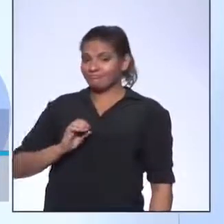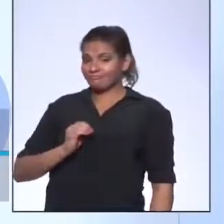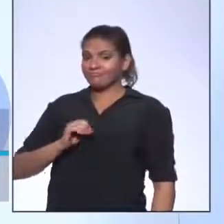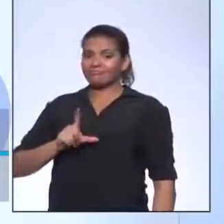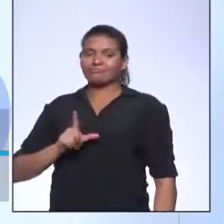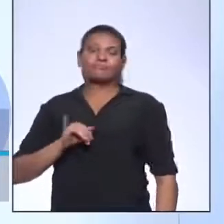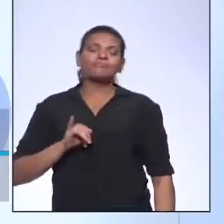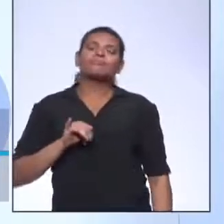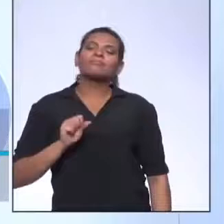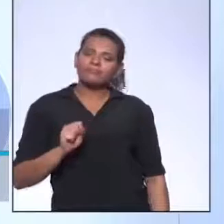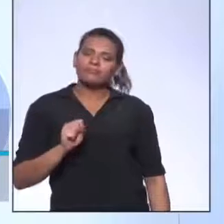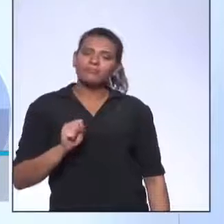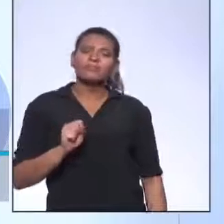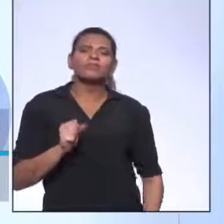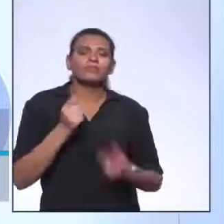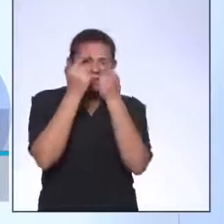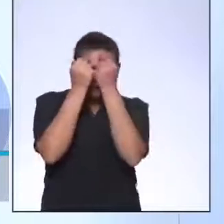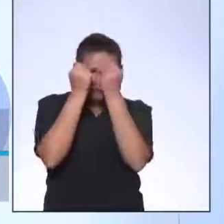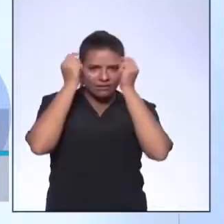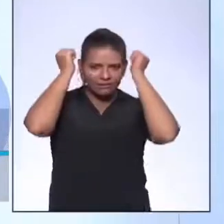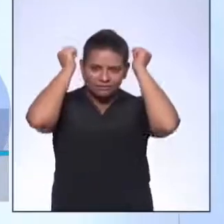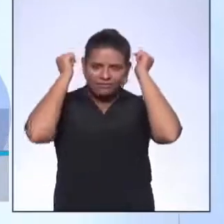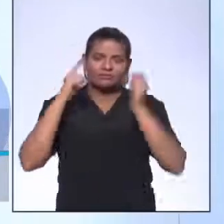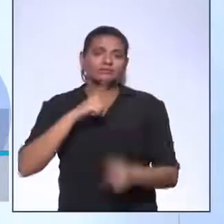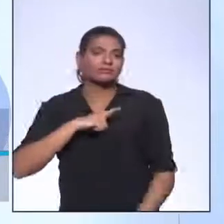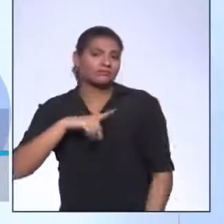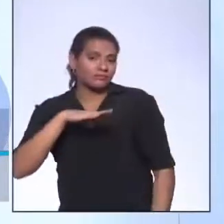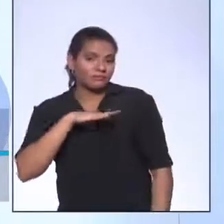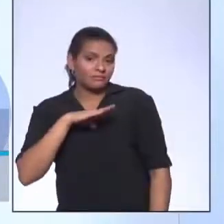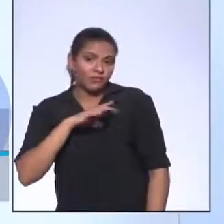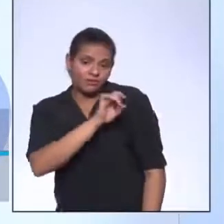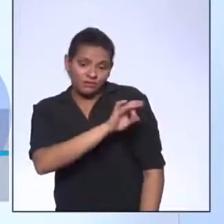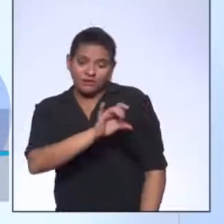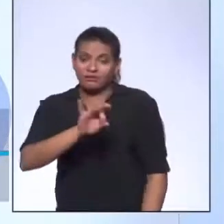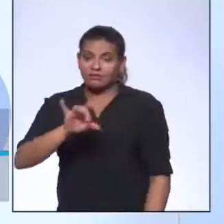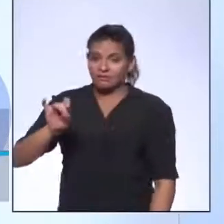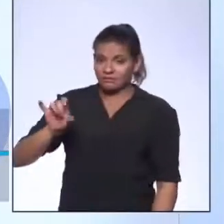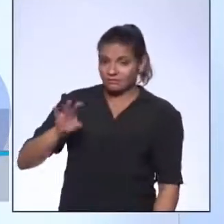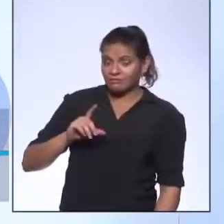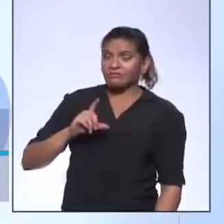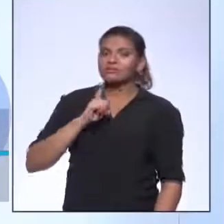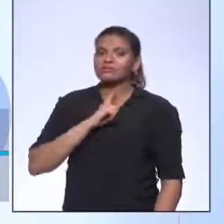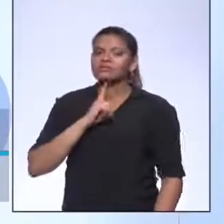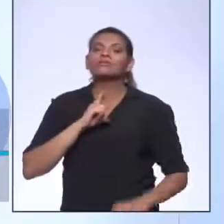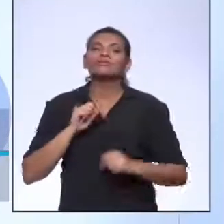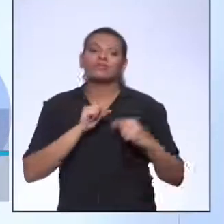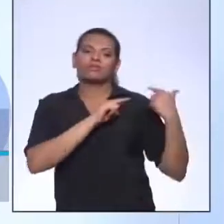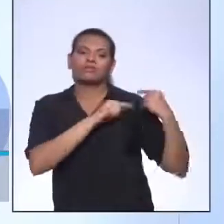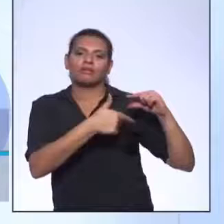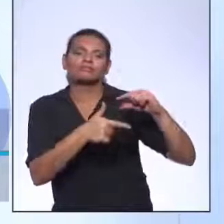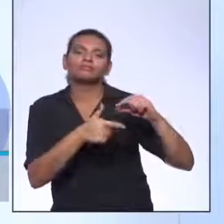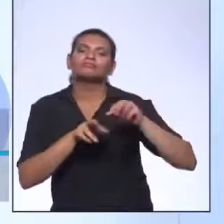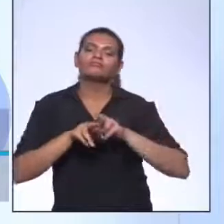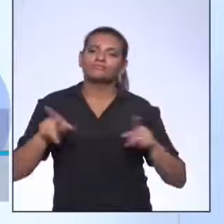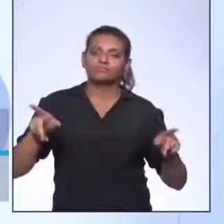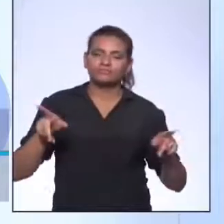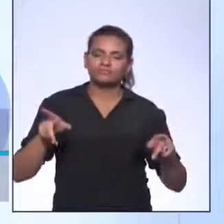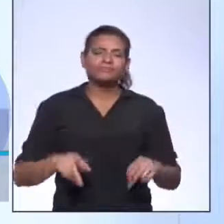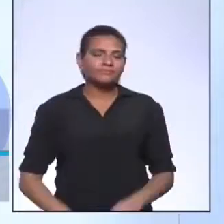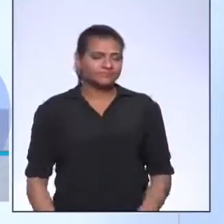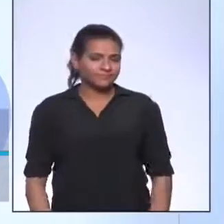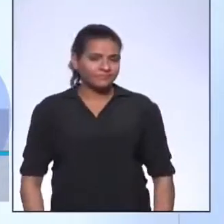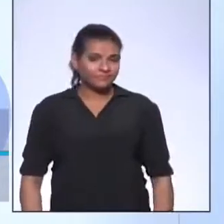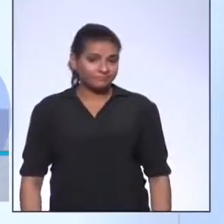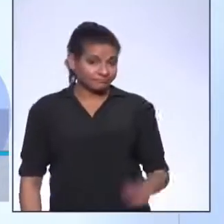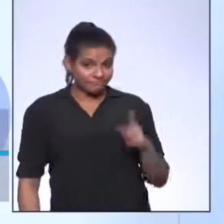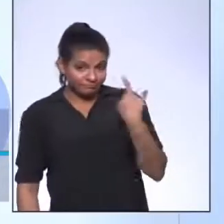Grécia, cada poli tem uma tradição diferente. Nós vamos estudar Esparta e Atenas. Aí vocês vão ver que Esparta ele